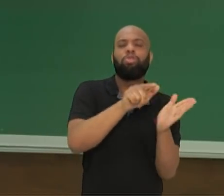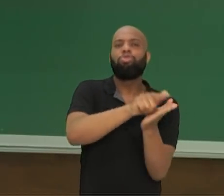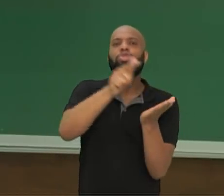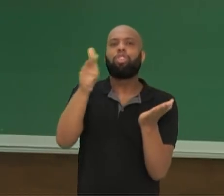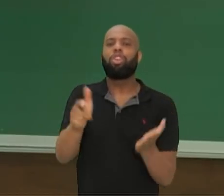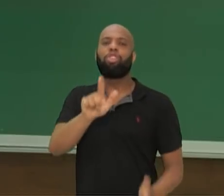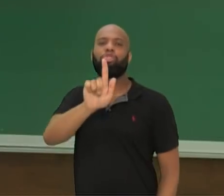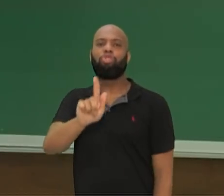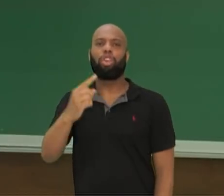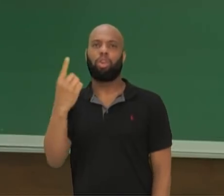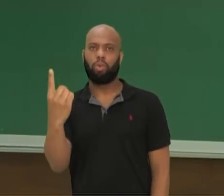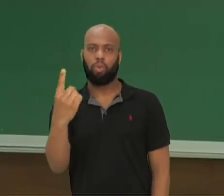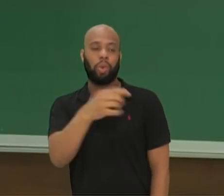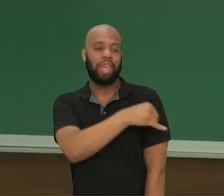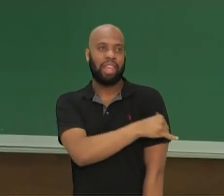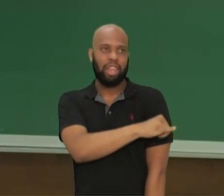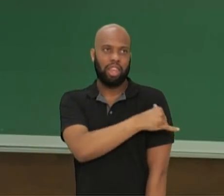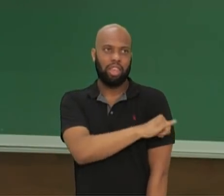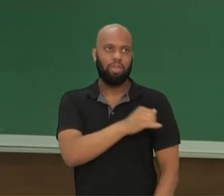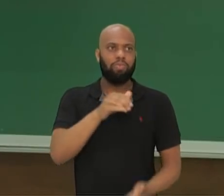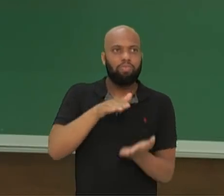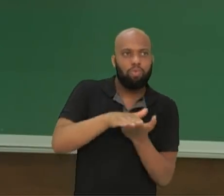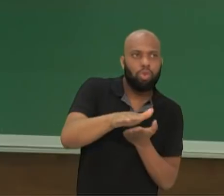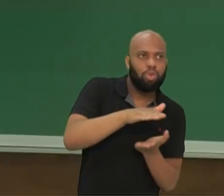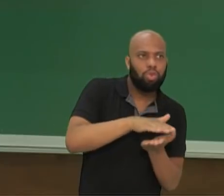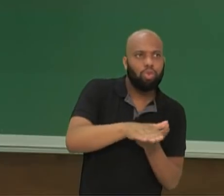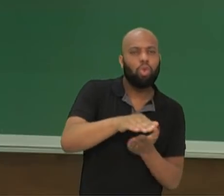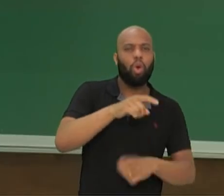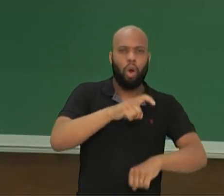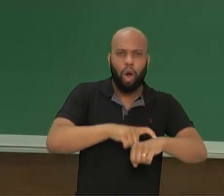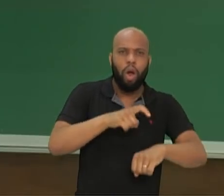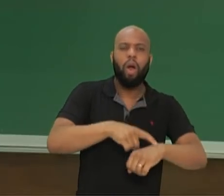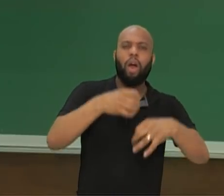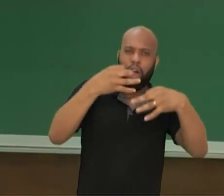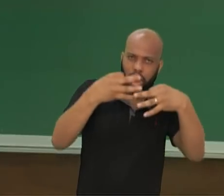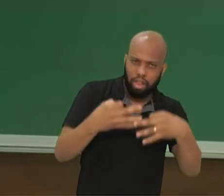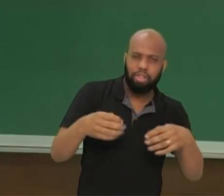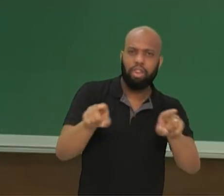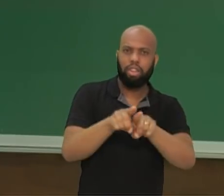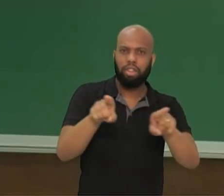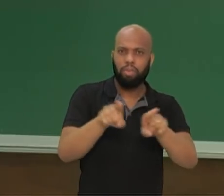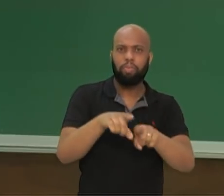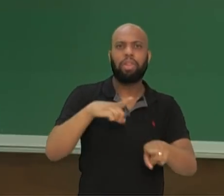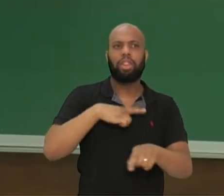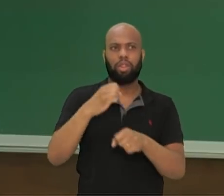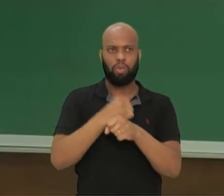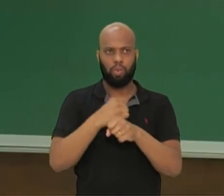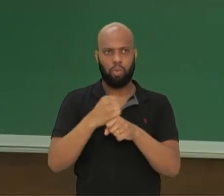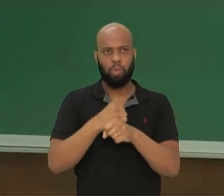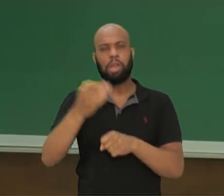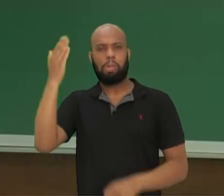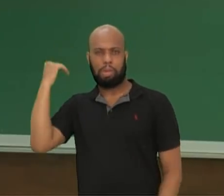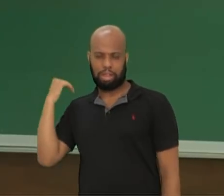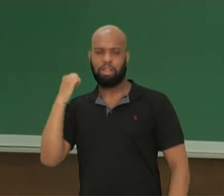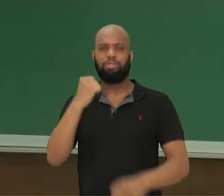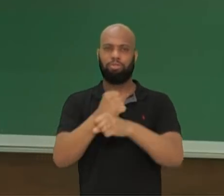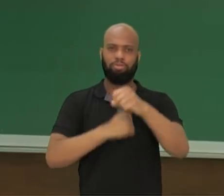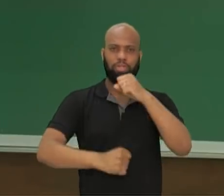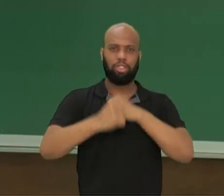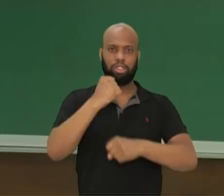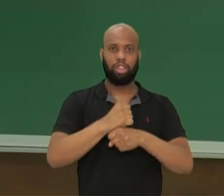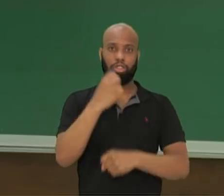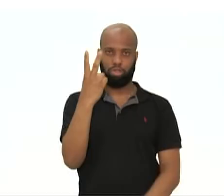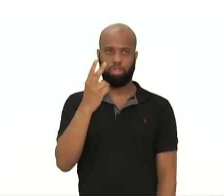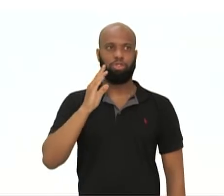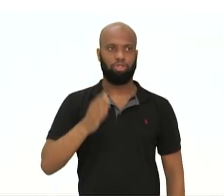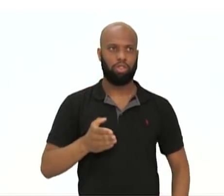1/1 de 2018, 15 horas e 18 minutos, atualizado há 2 anos. Vamos continuar?